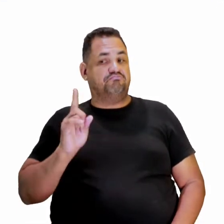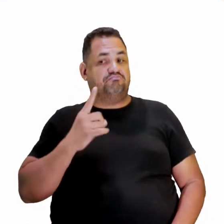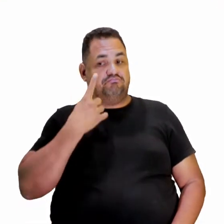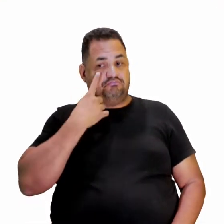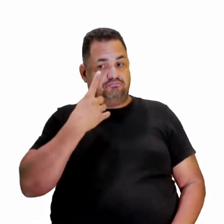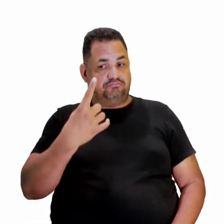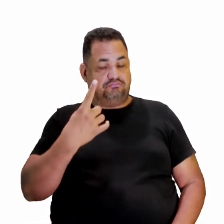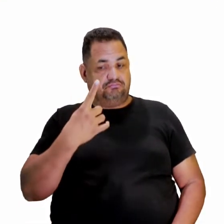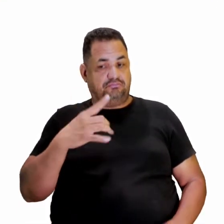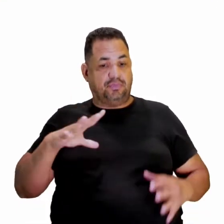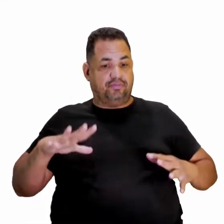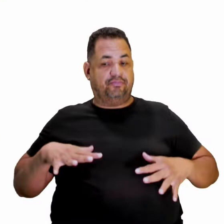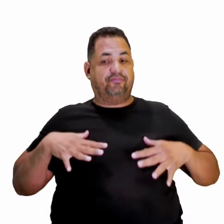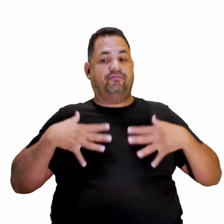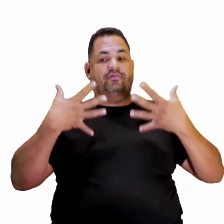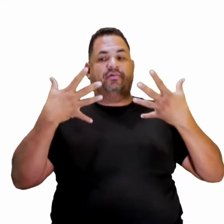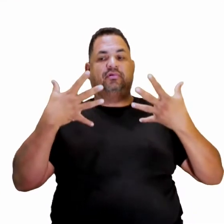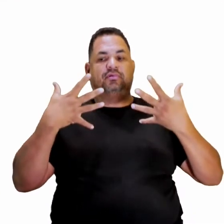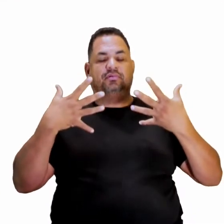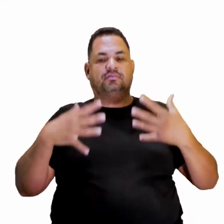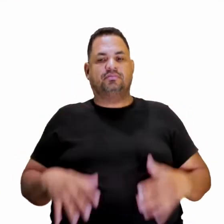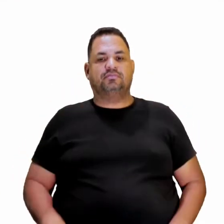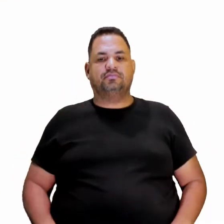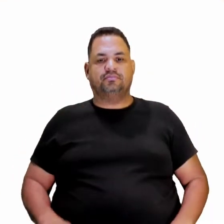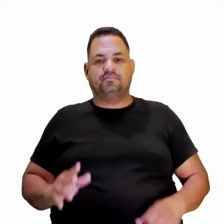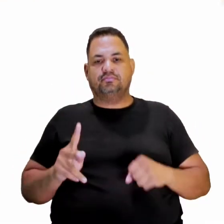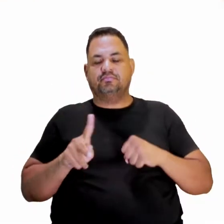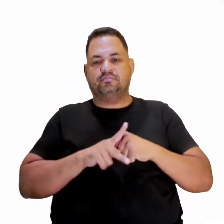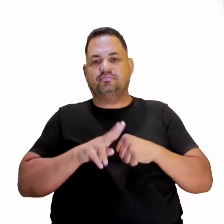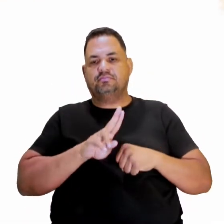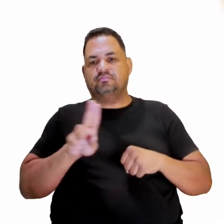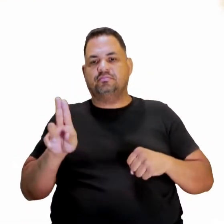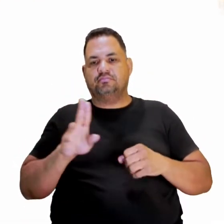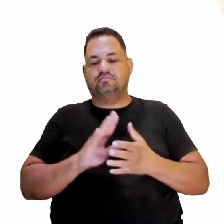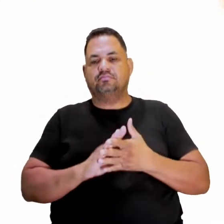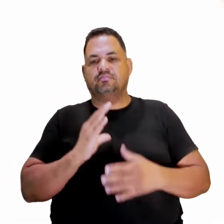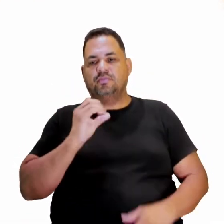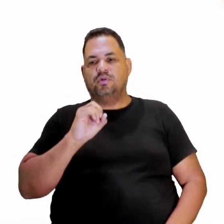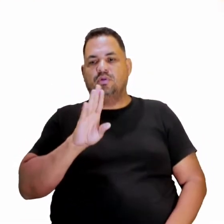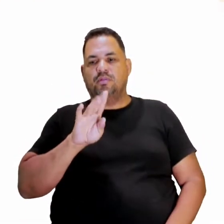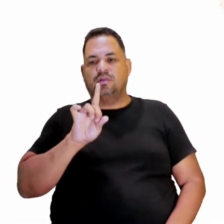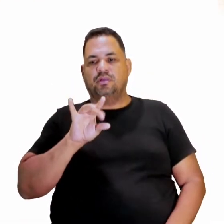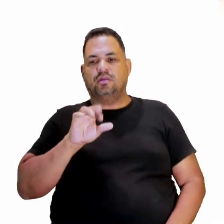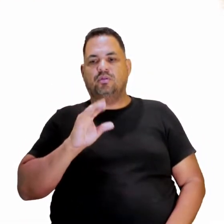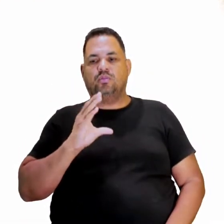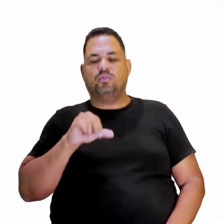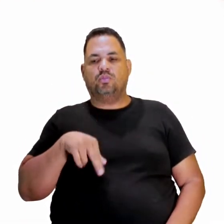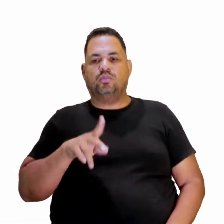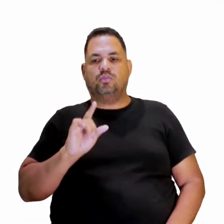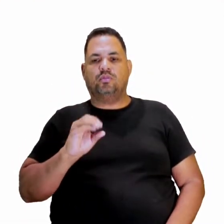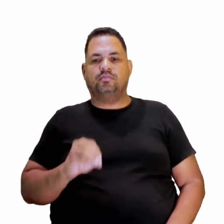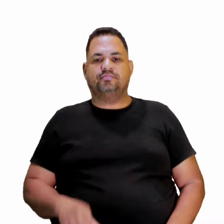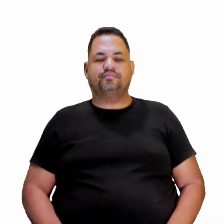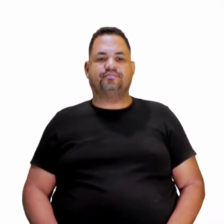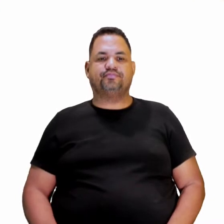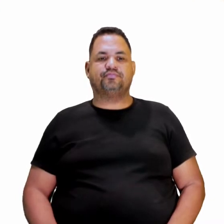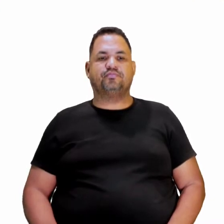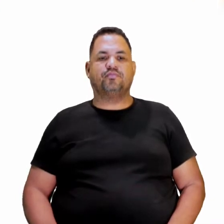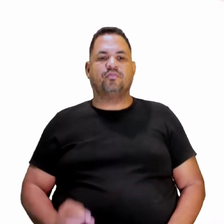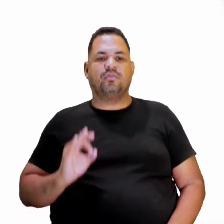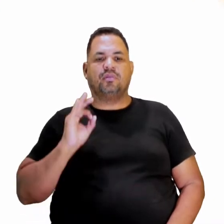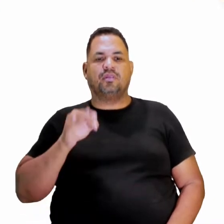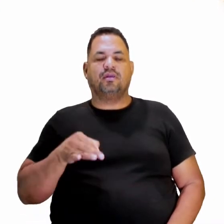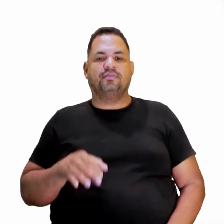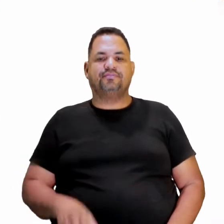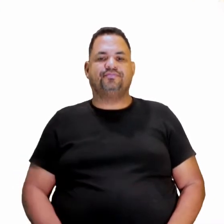eles na festa. É um pronome também, só que do caso oblíquo, não é do caso reto. Se fosse do reto, eu usar o they,